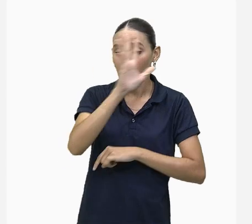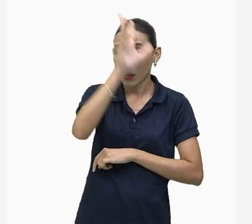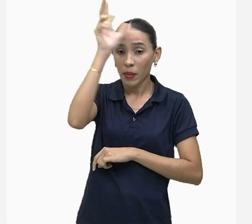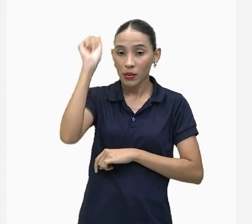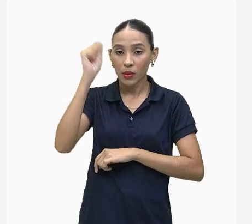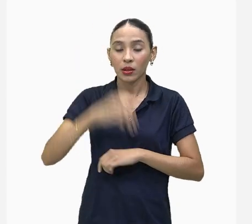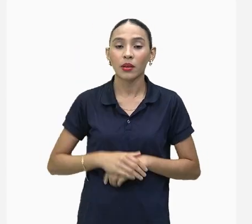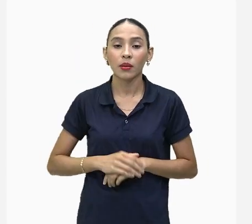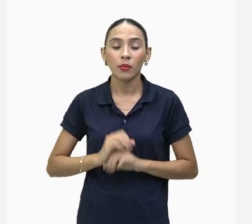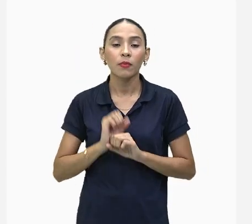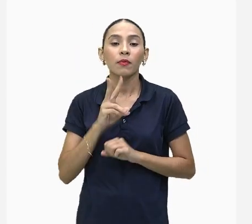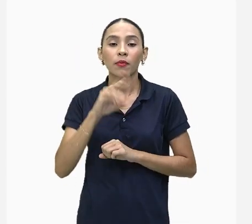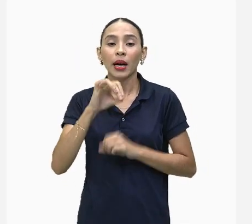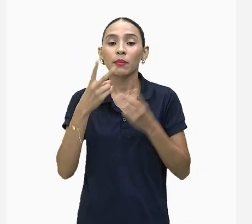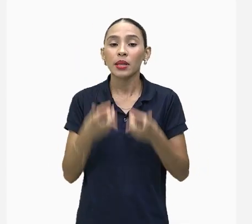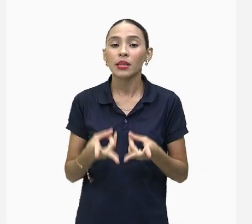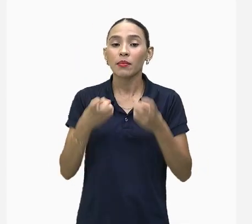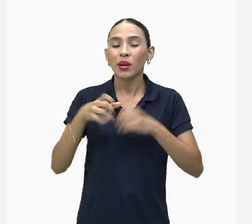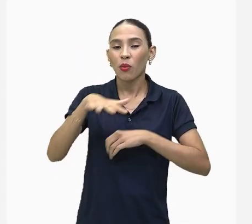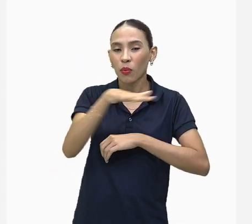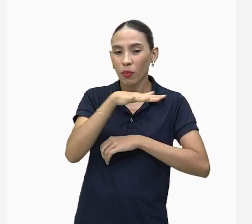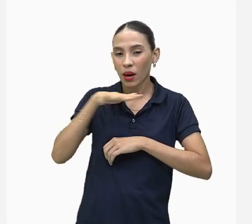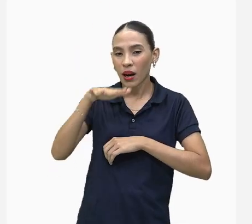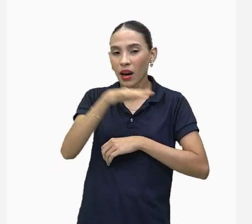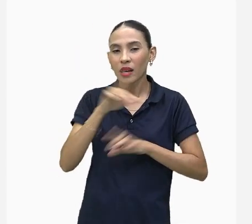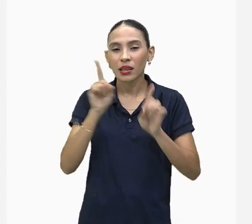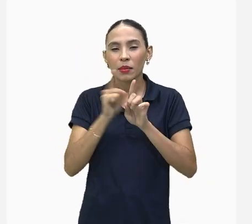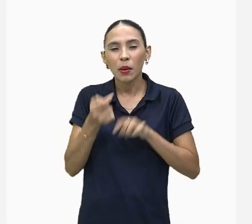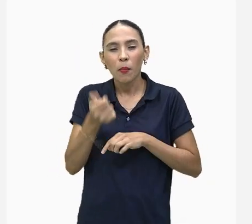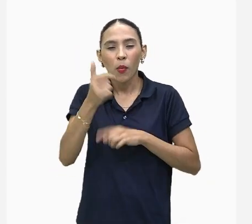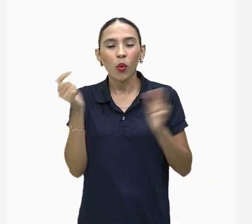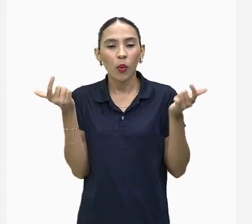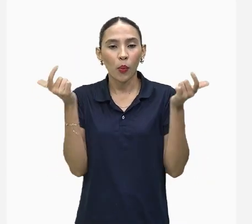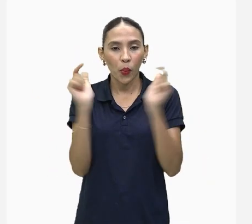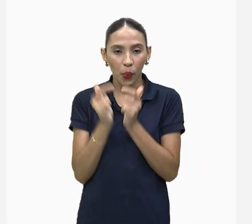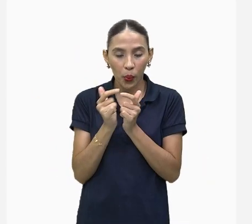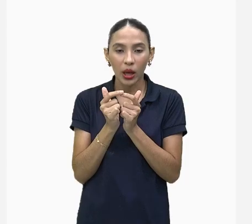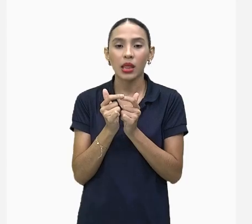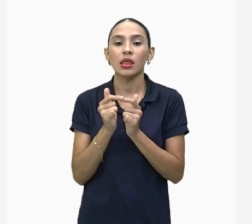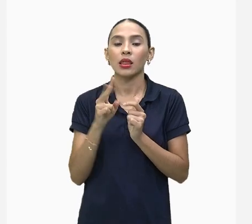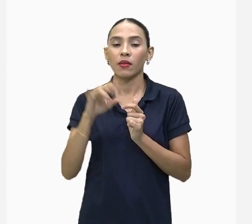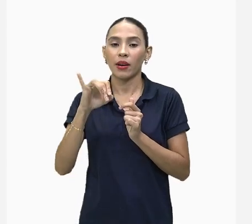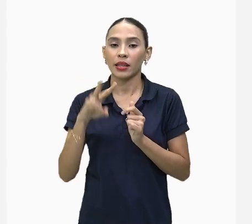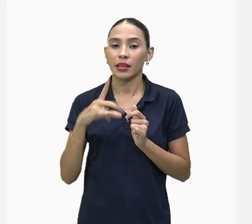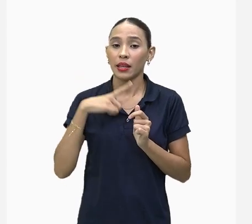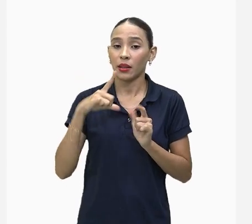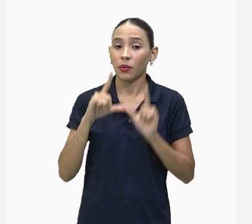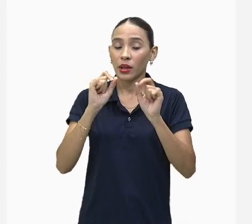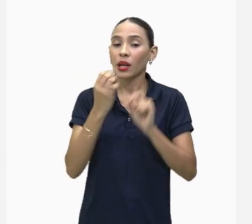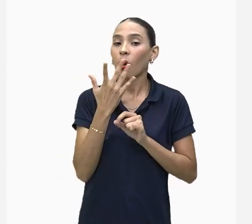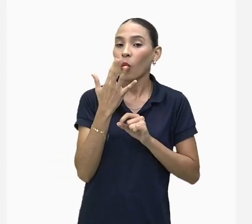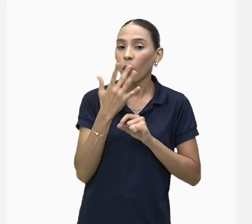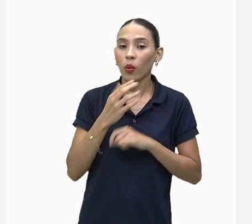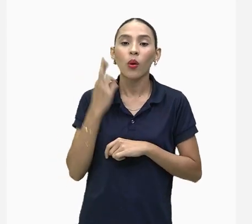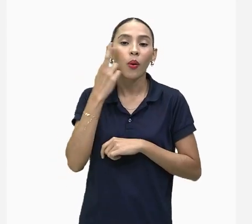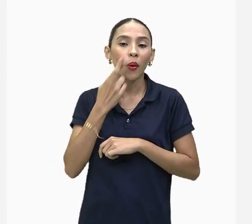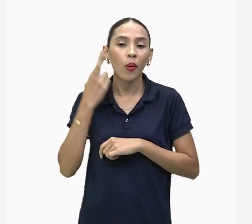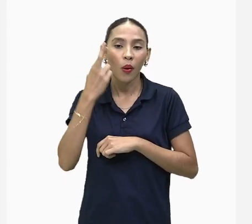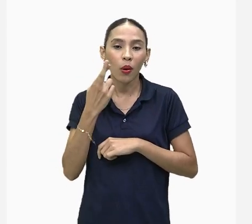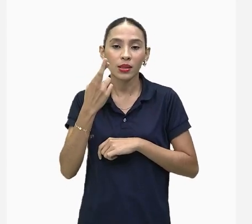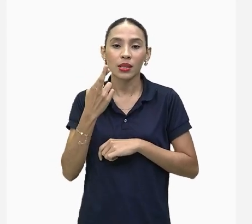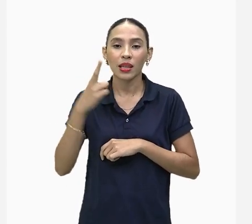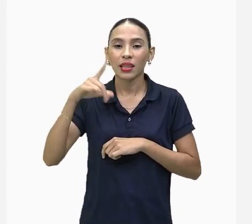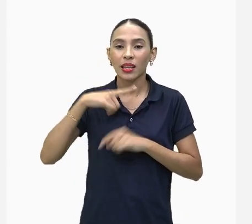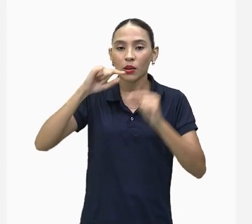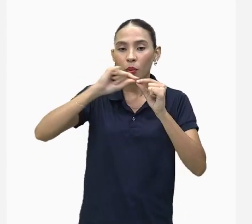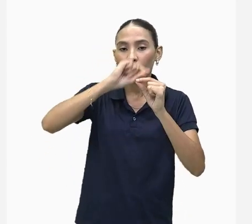Amazonas, vocês vão verificar uma área de abrangência um pouco menor. Ele está destacado aí pela cor rosa com um